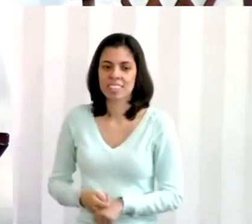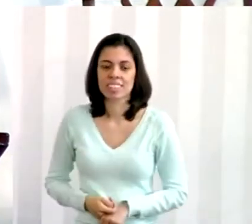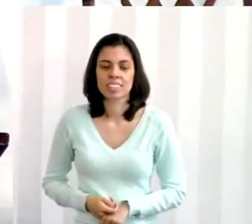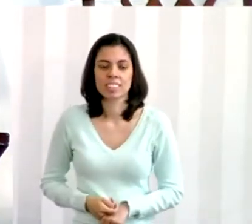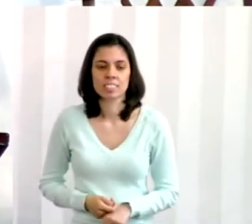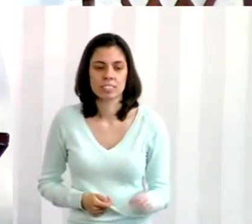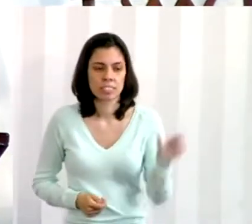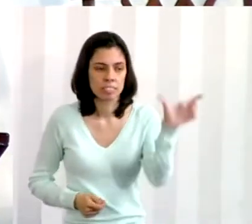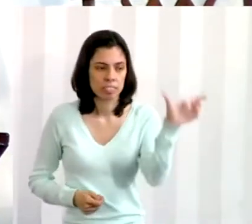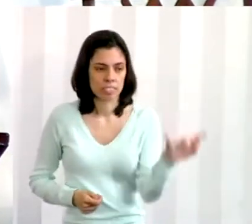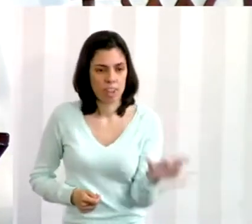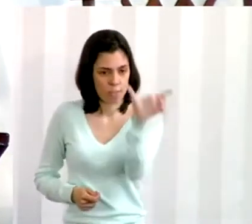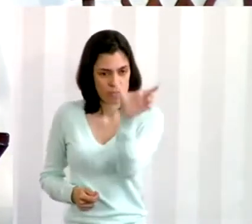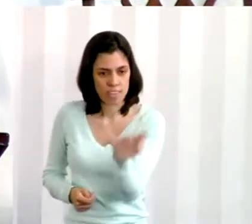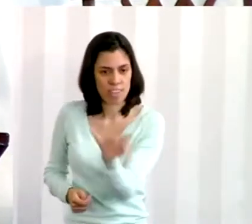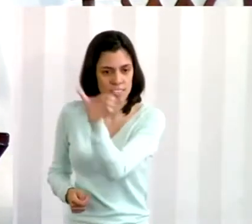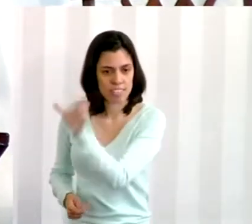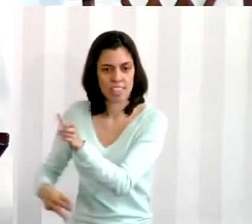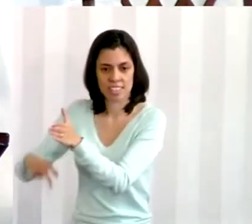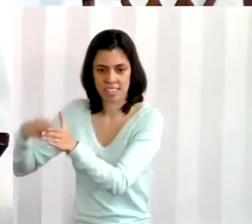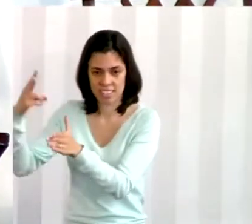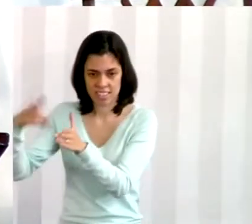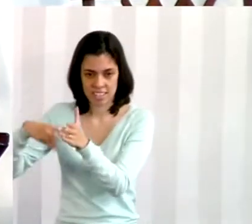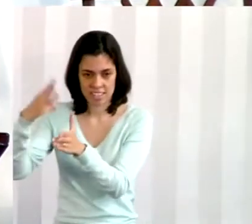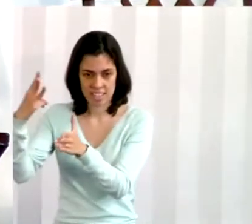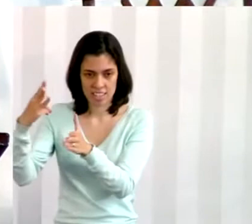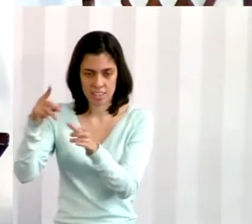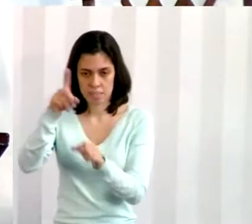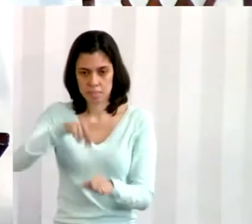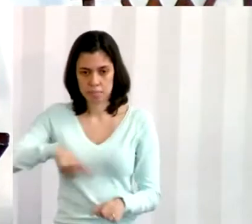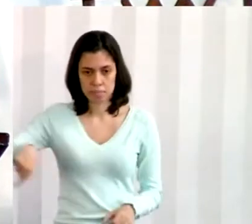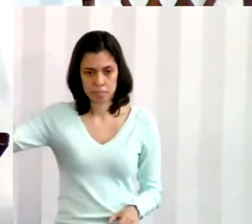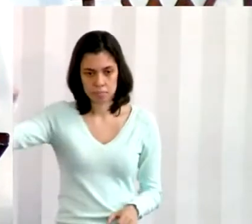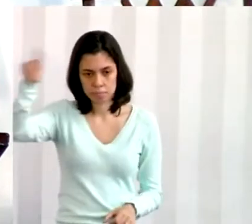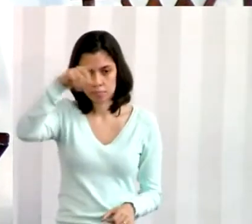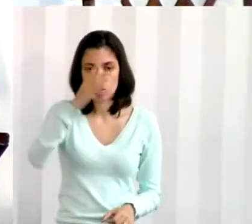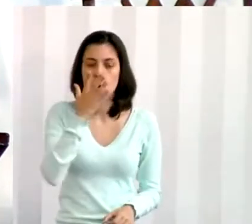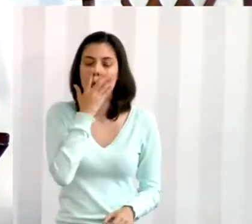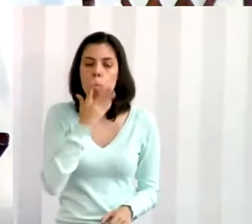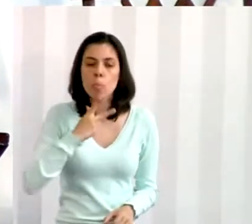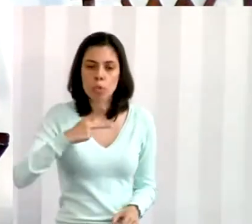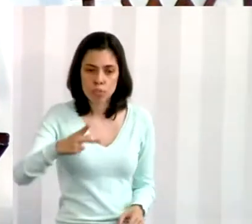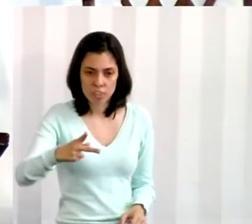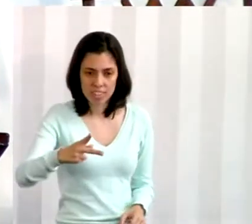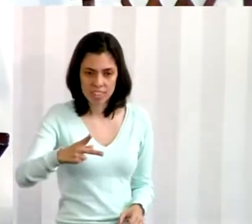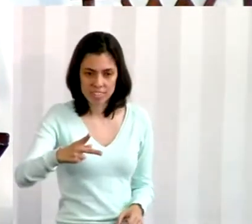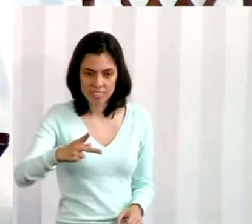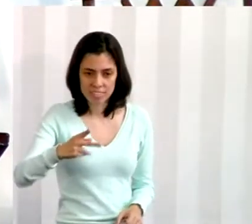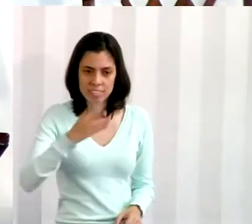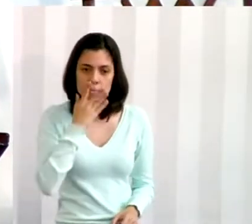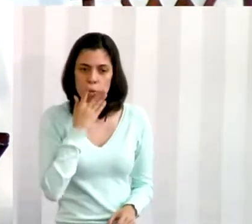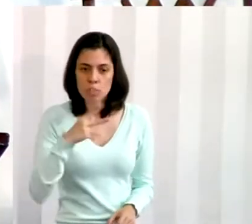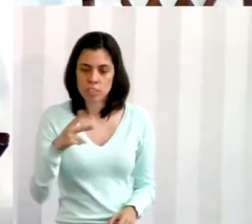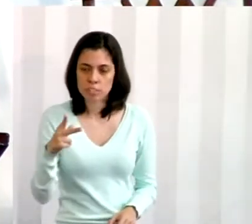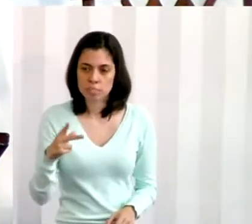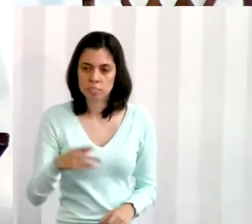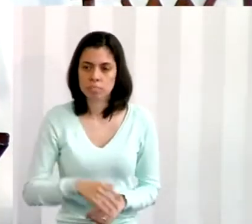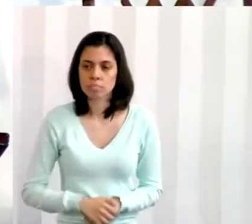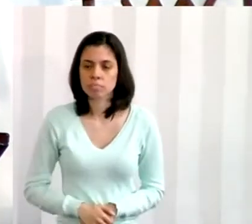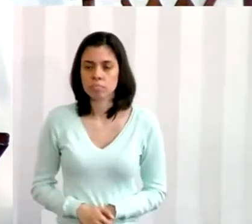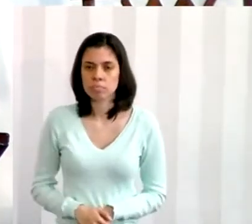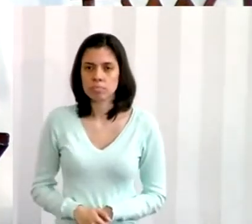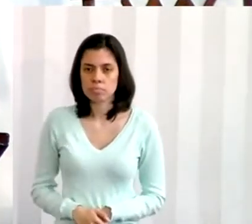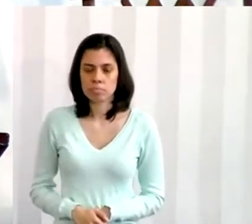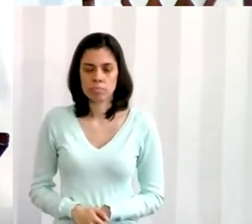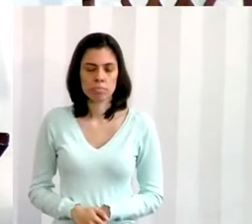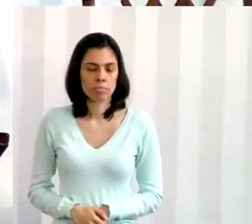é a terceira figura que Tiago usa, é a figura do profeta, e inclui Jó aqui. E talvez seja daqui que